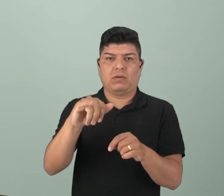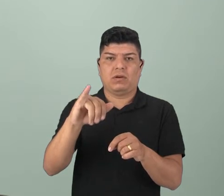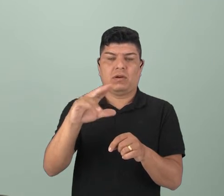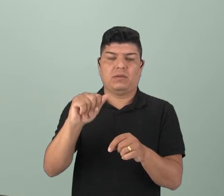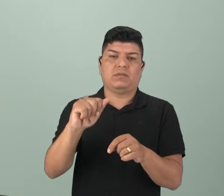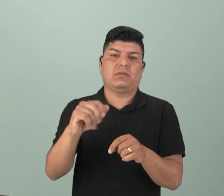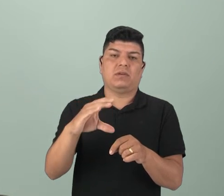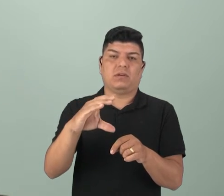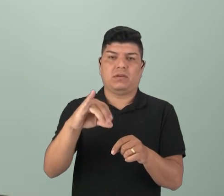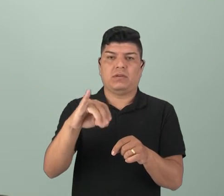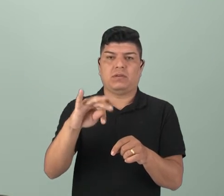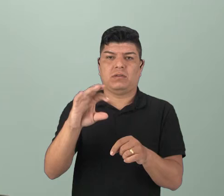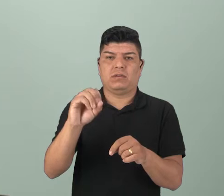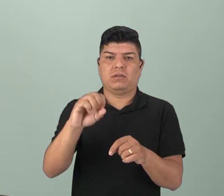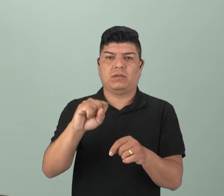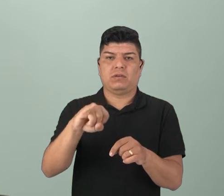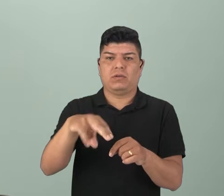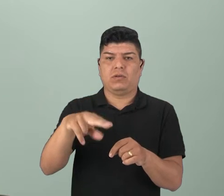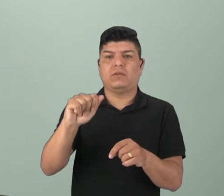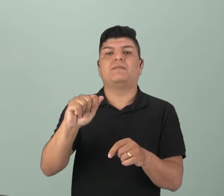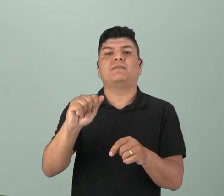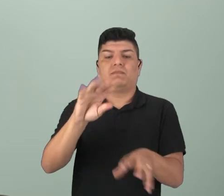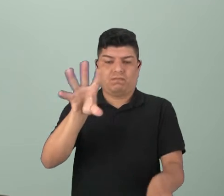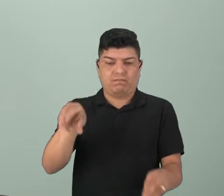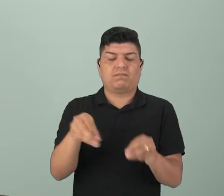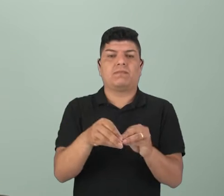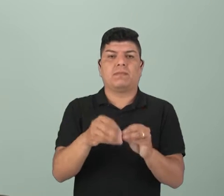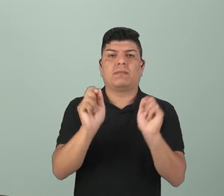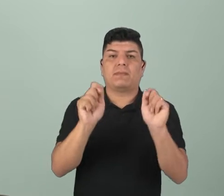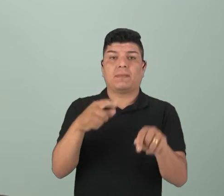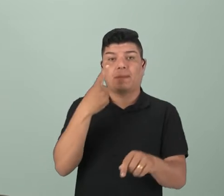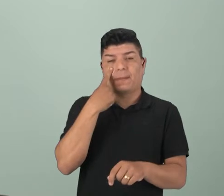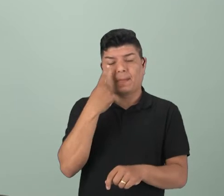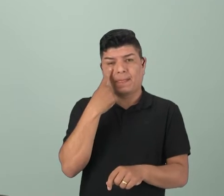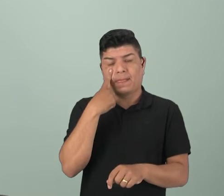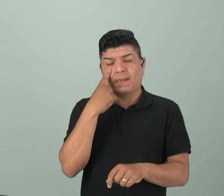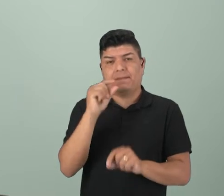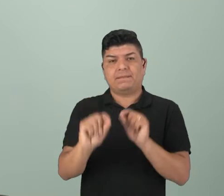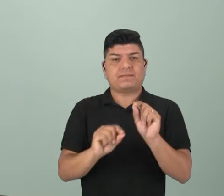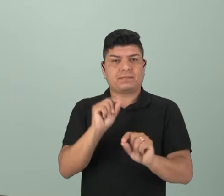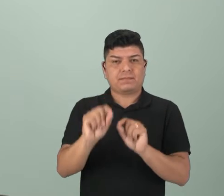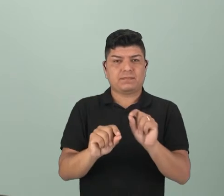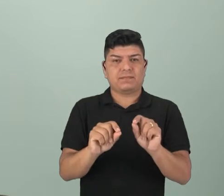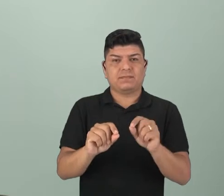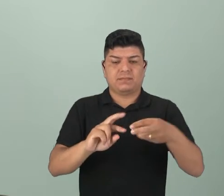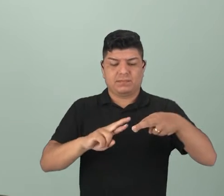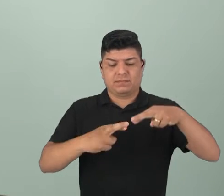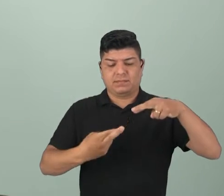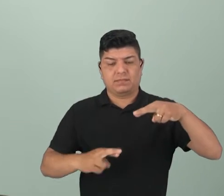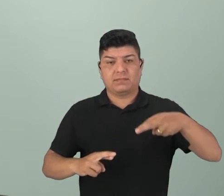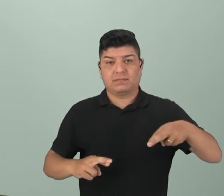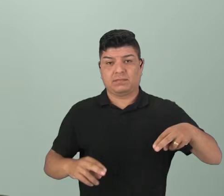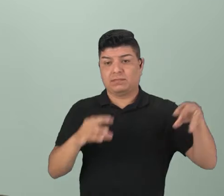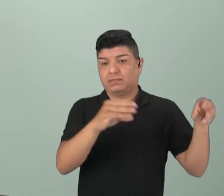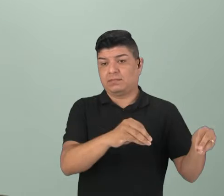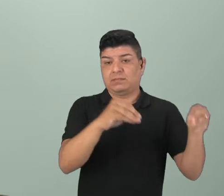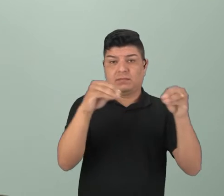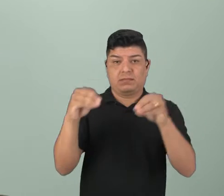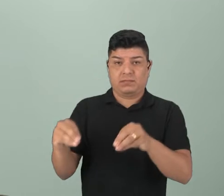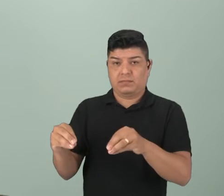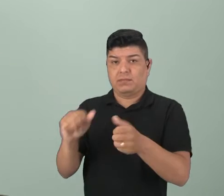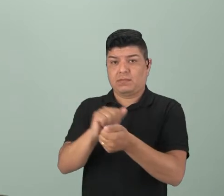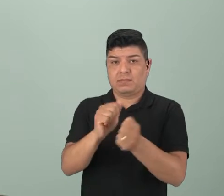ok? De maneira resumida, podemos dizer que o RNA transportador ele funciona como